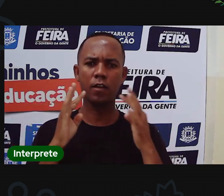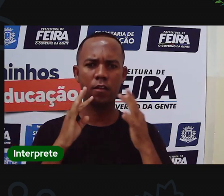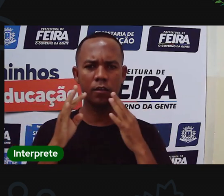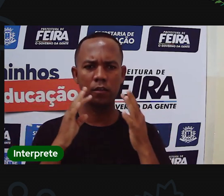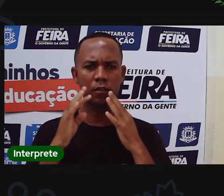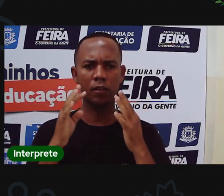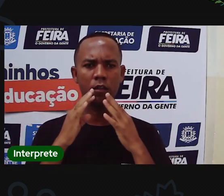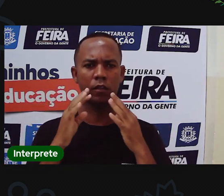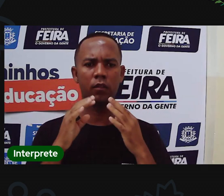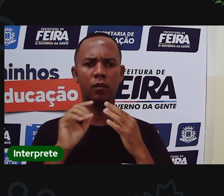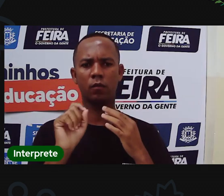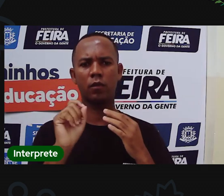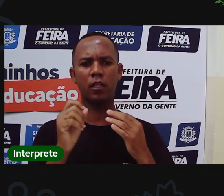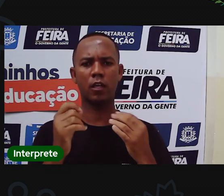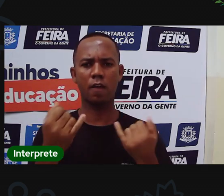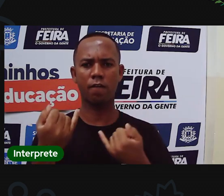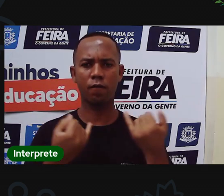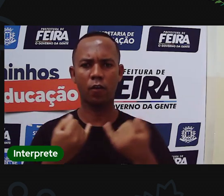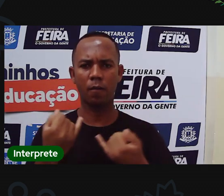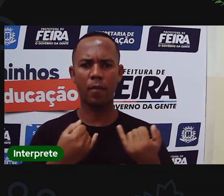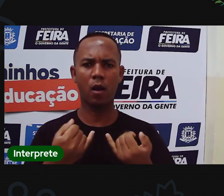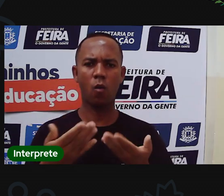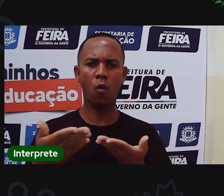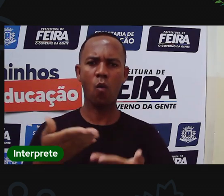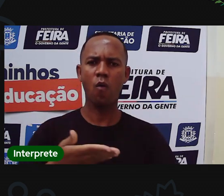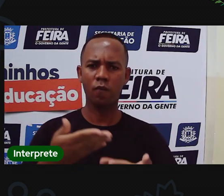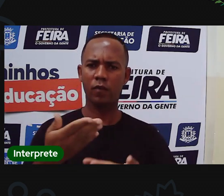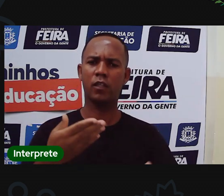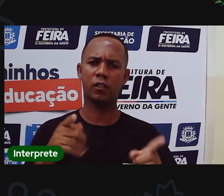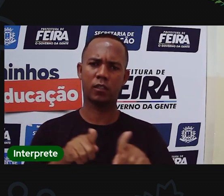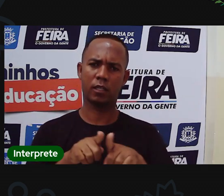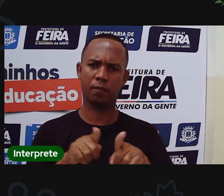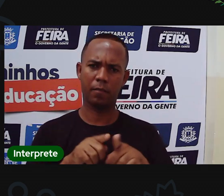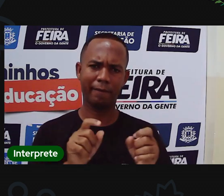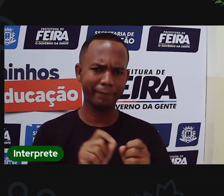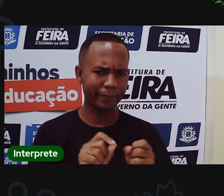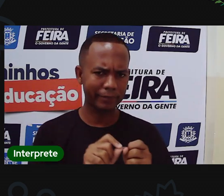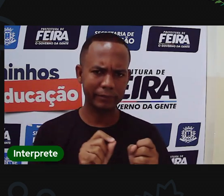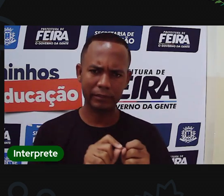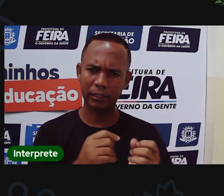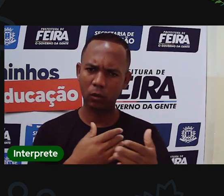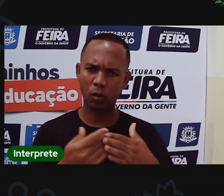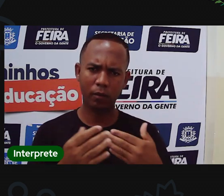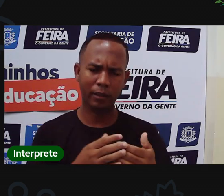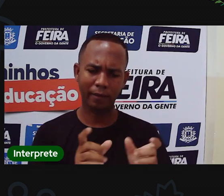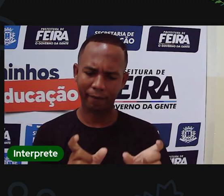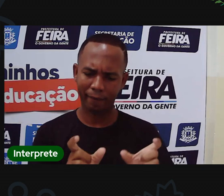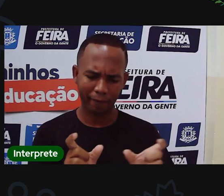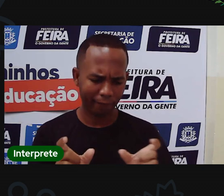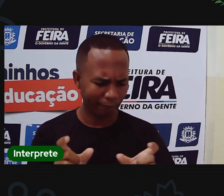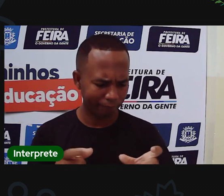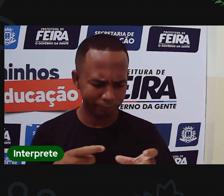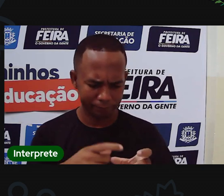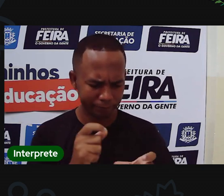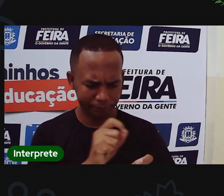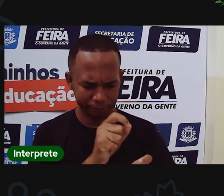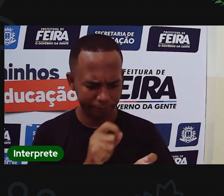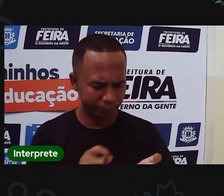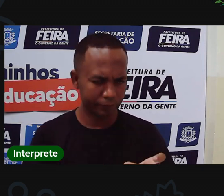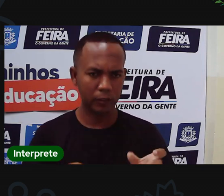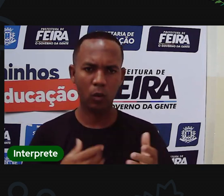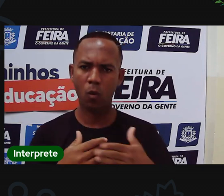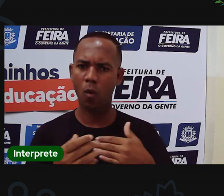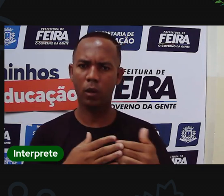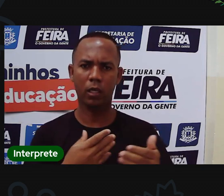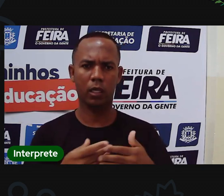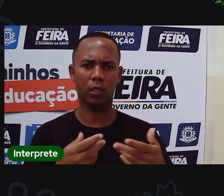um infográfico, um convite, capa para o Facebook, cartão, panfleto, o que você